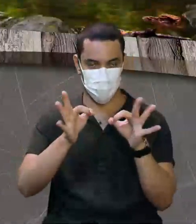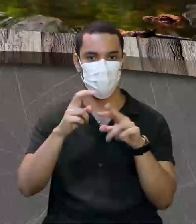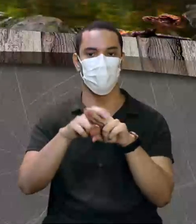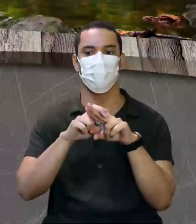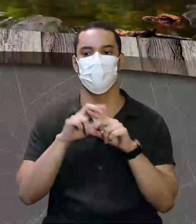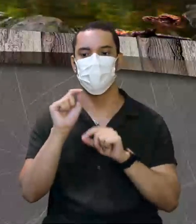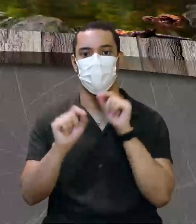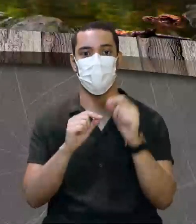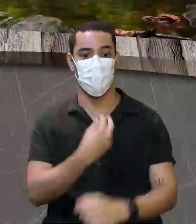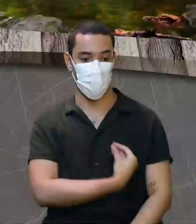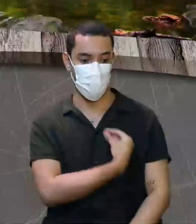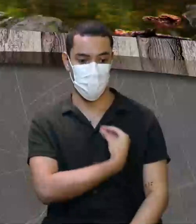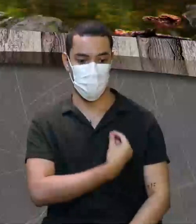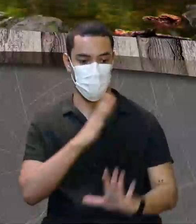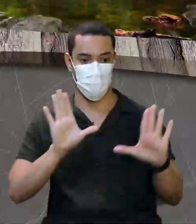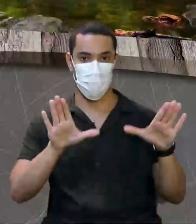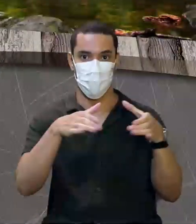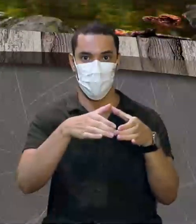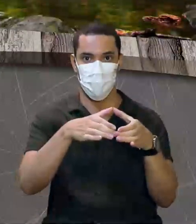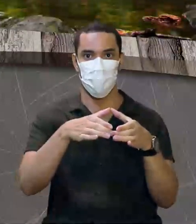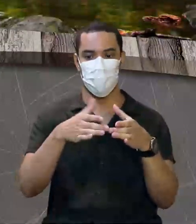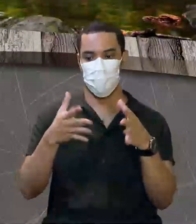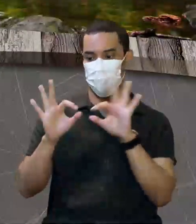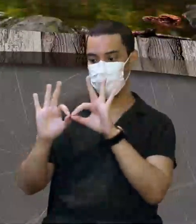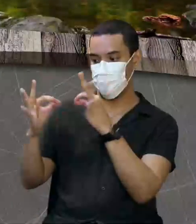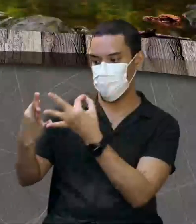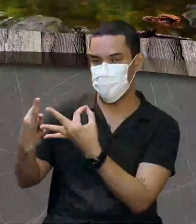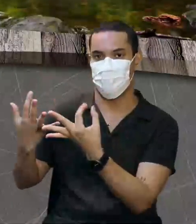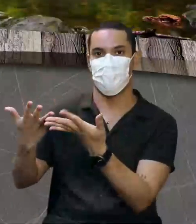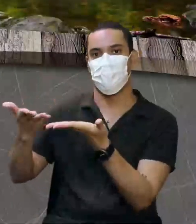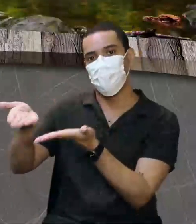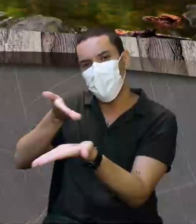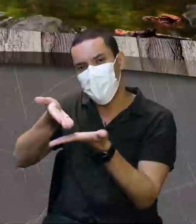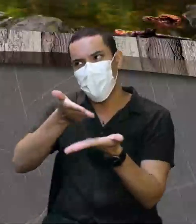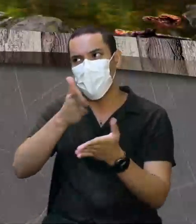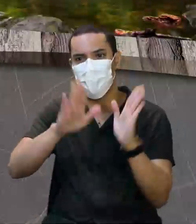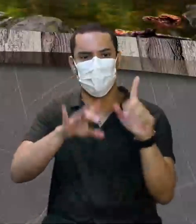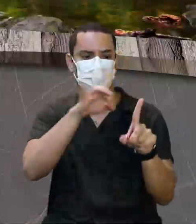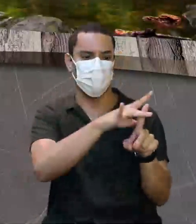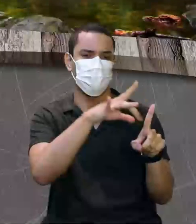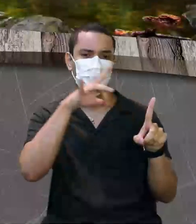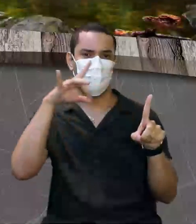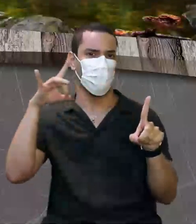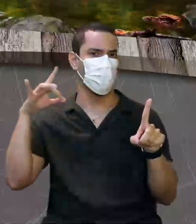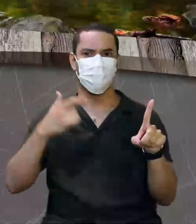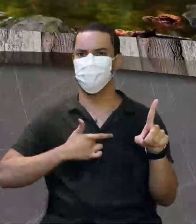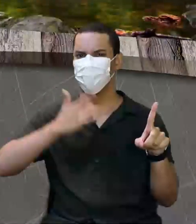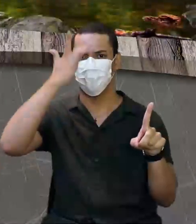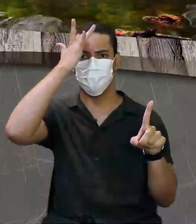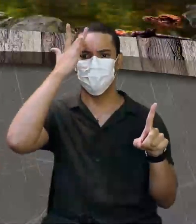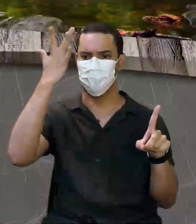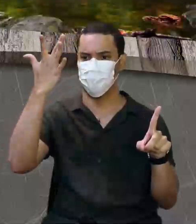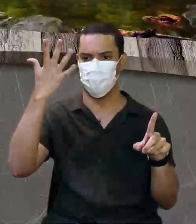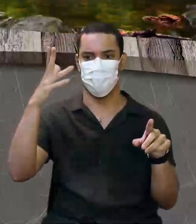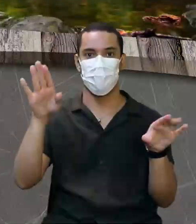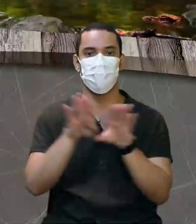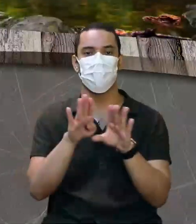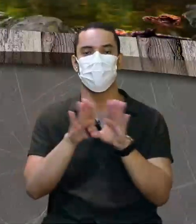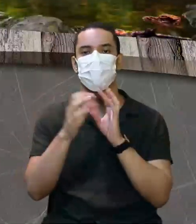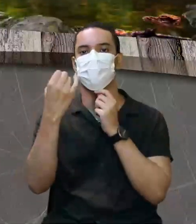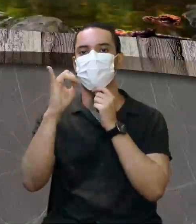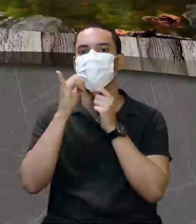Então, viver em grupos familiares, aqueles que estavam isolados eram presas fáceis. E também, se